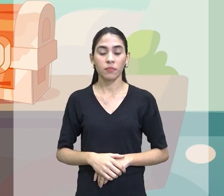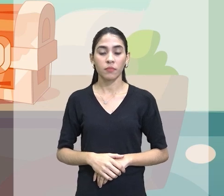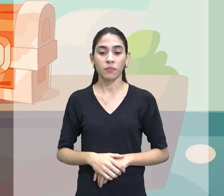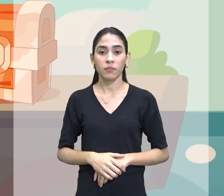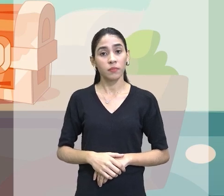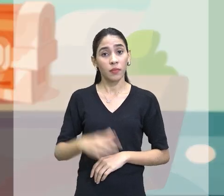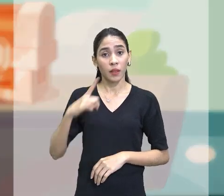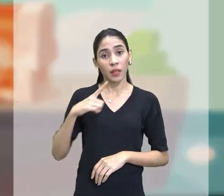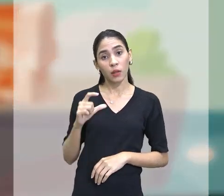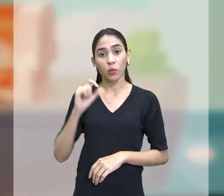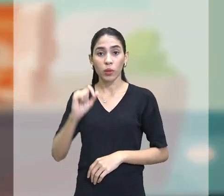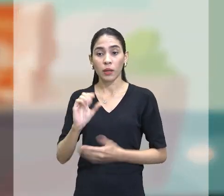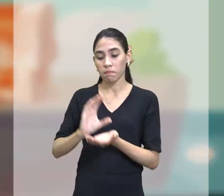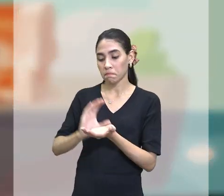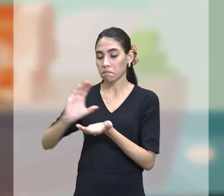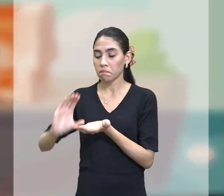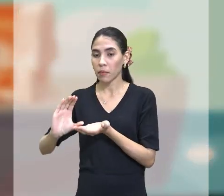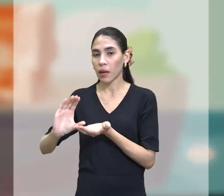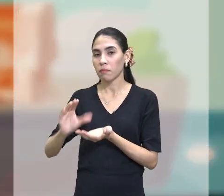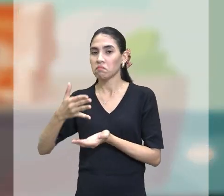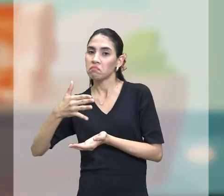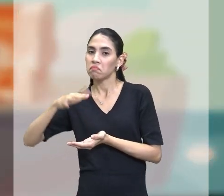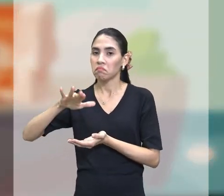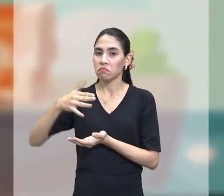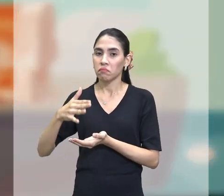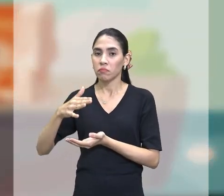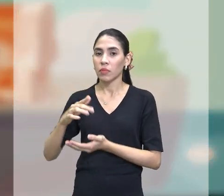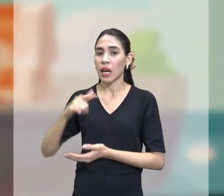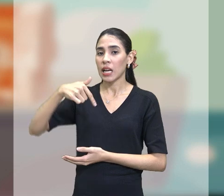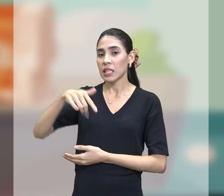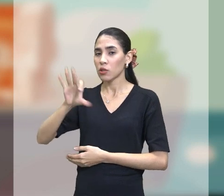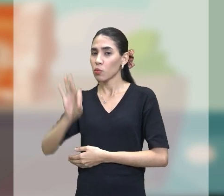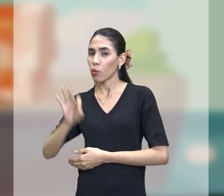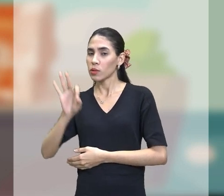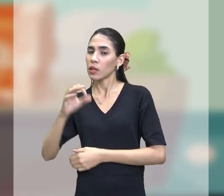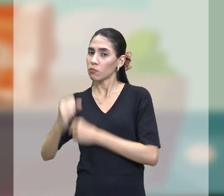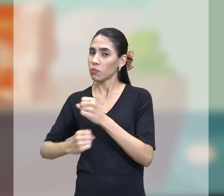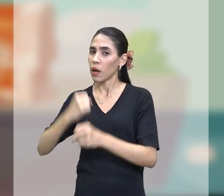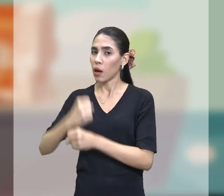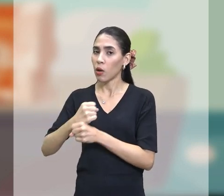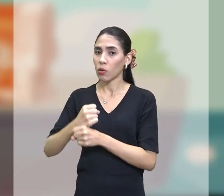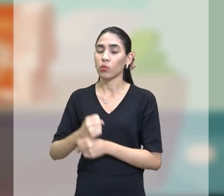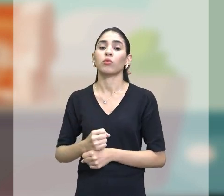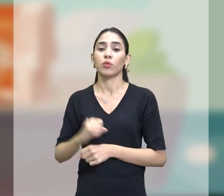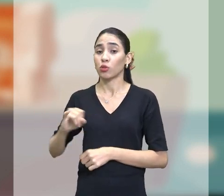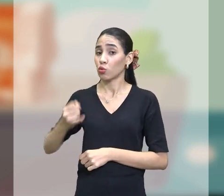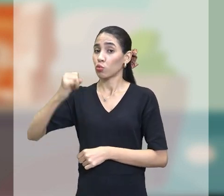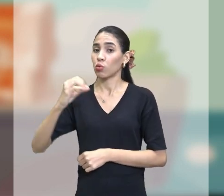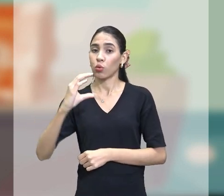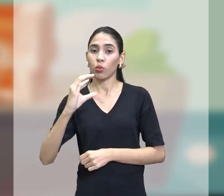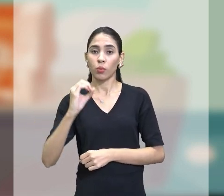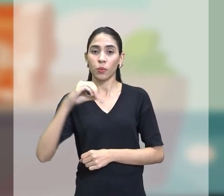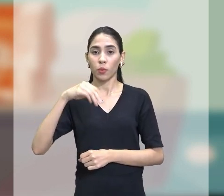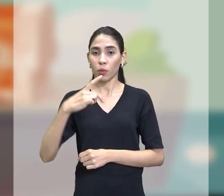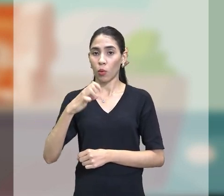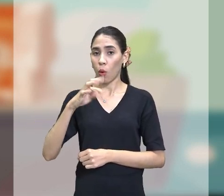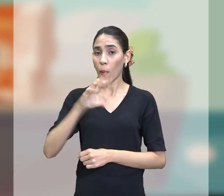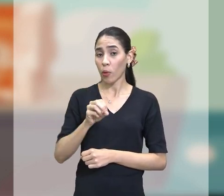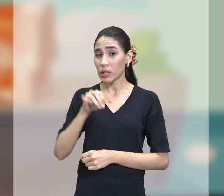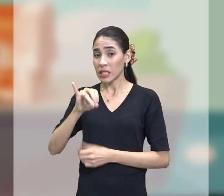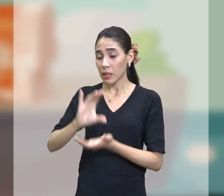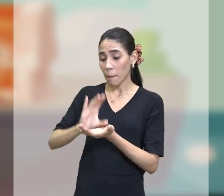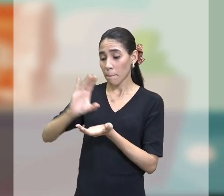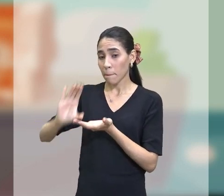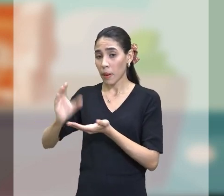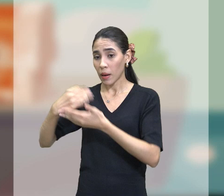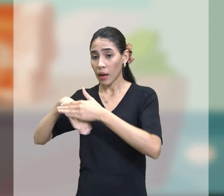Considerando-se que tal investimento rende aproximadamente 7% ao ano no regime de juros compostos, quanto uma aplicação